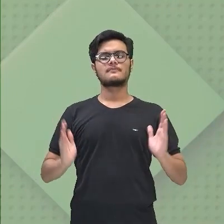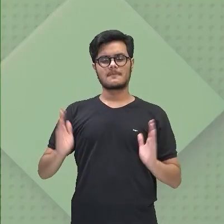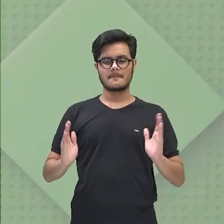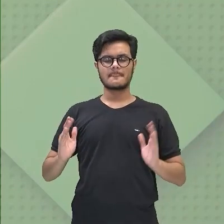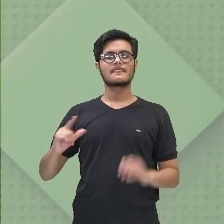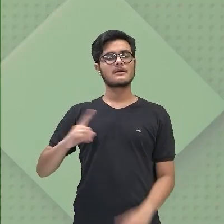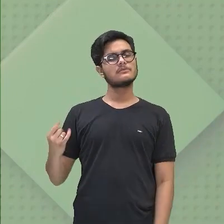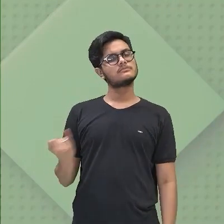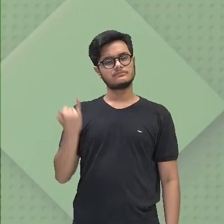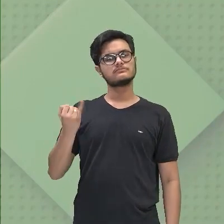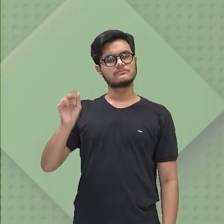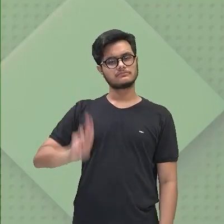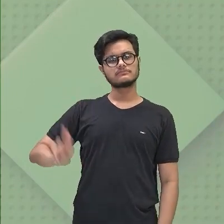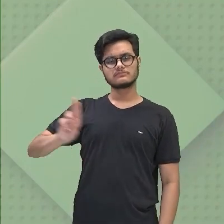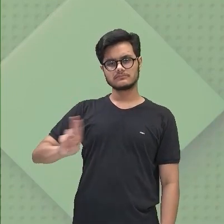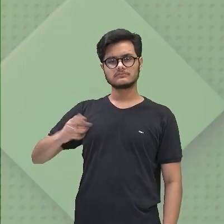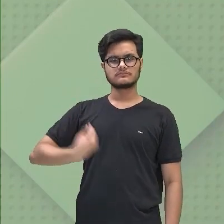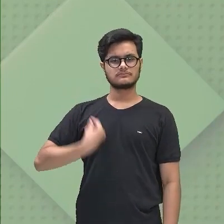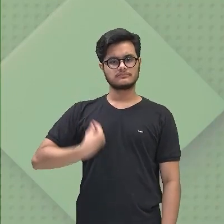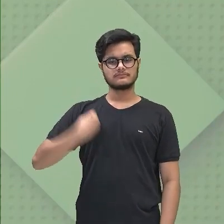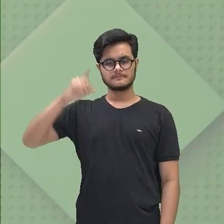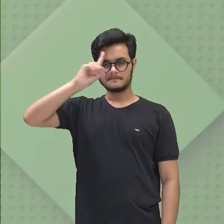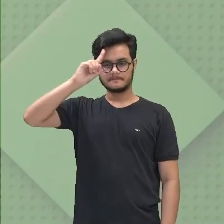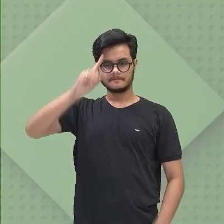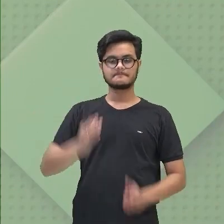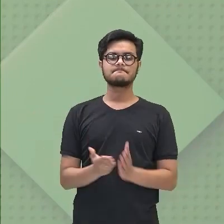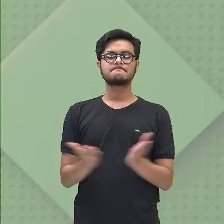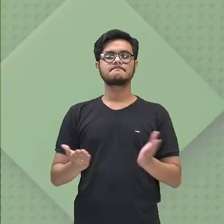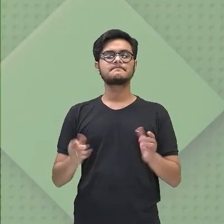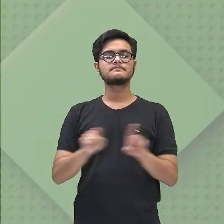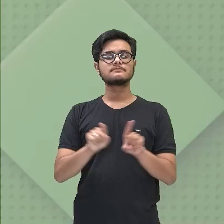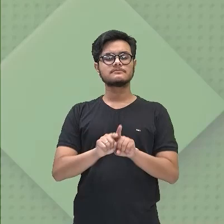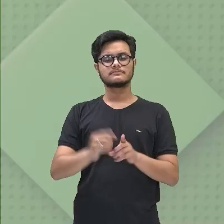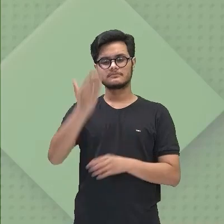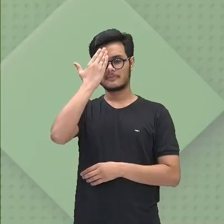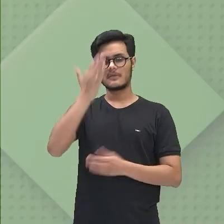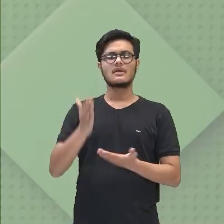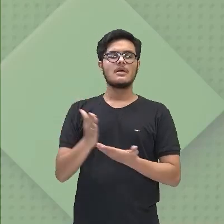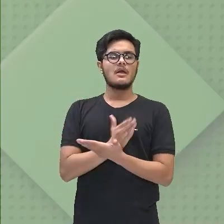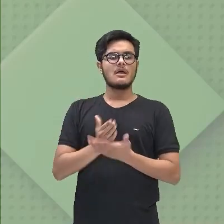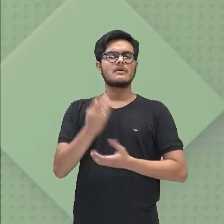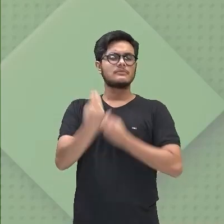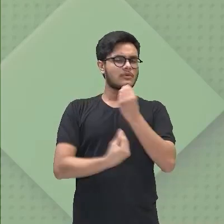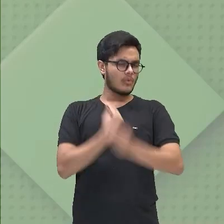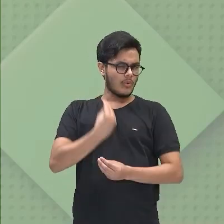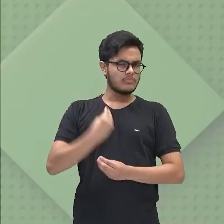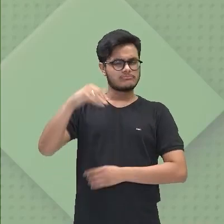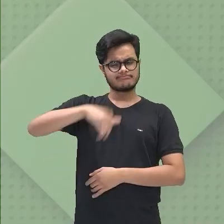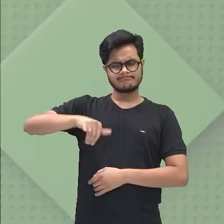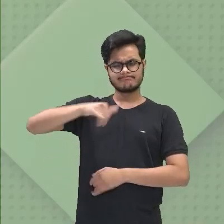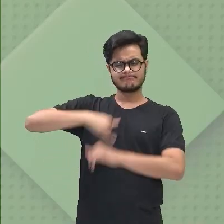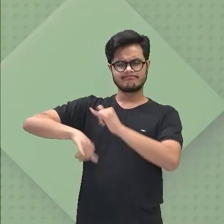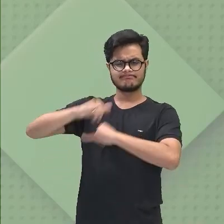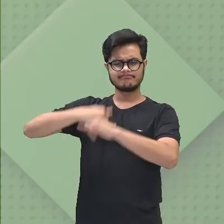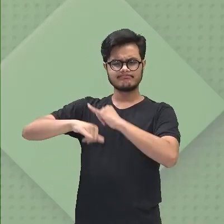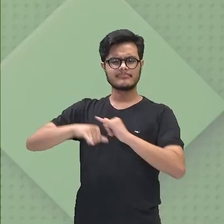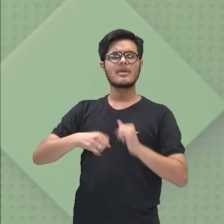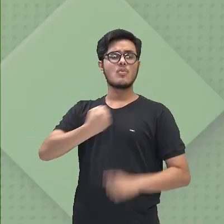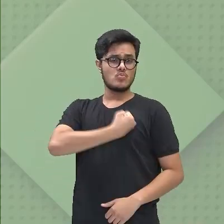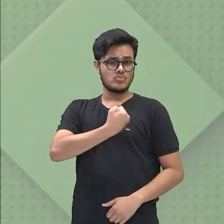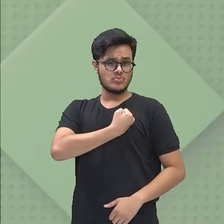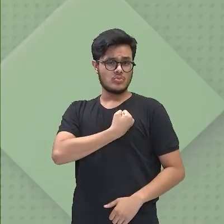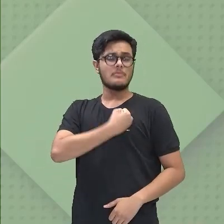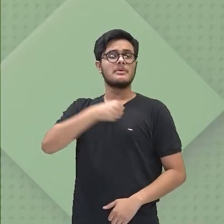amplamente utilizados no nosso dia a dia. E a gente vê também que existe, né, um consumo de energia elétrica dentro das nossas